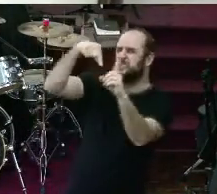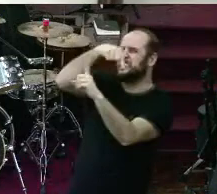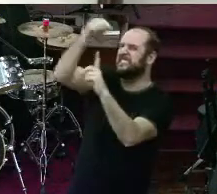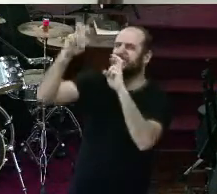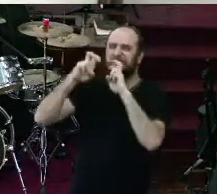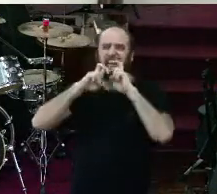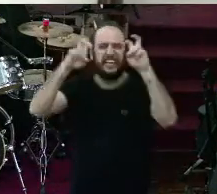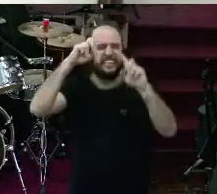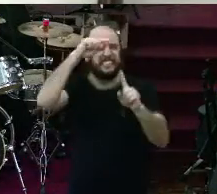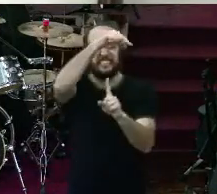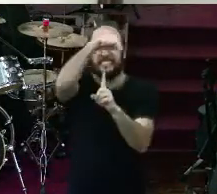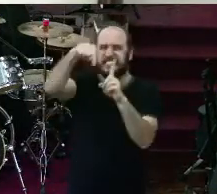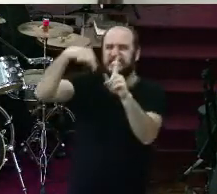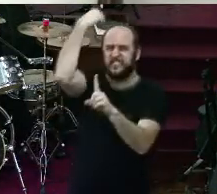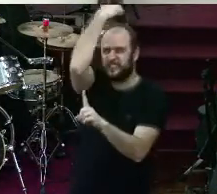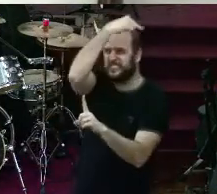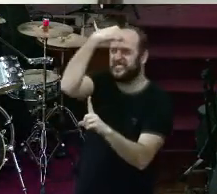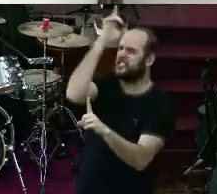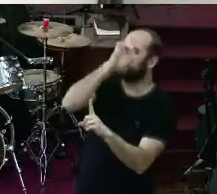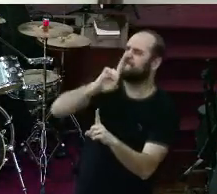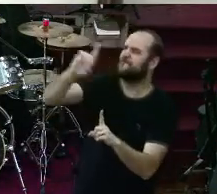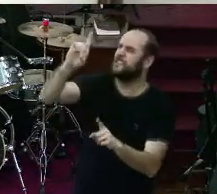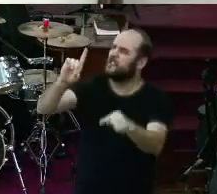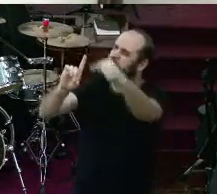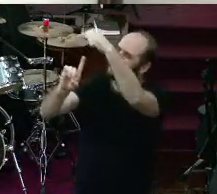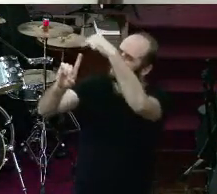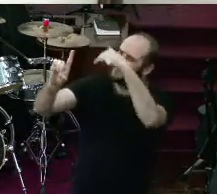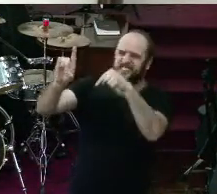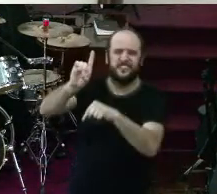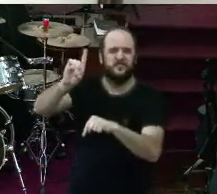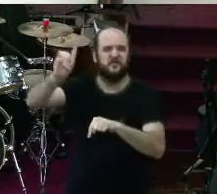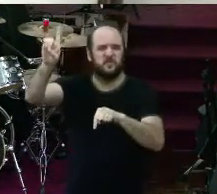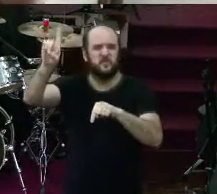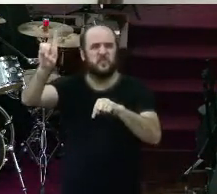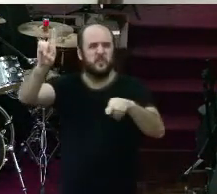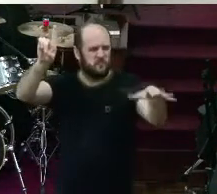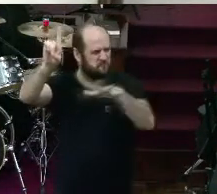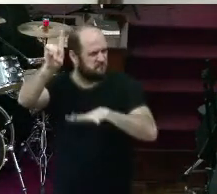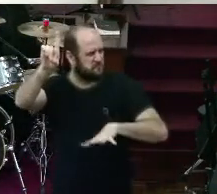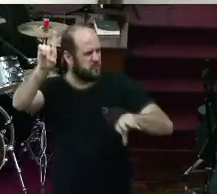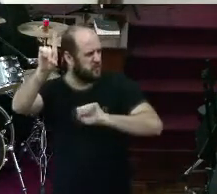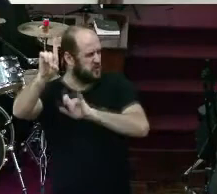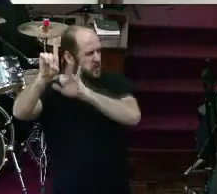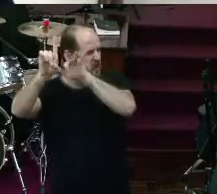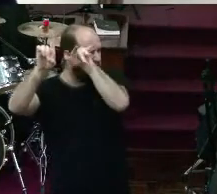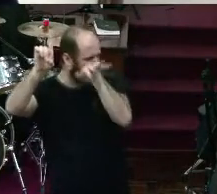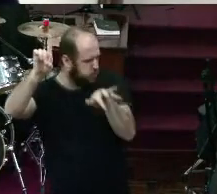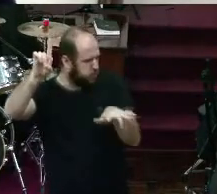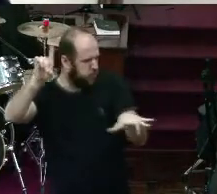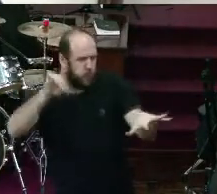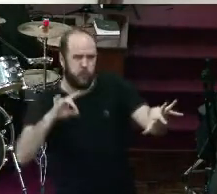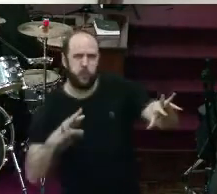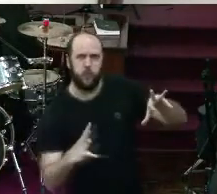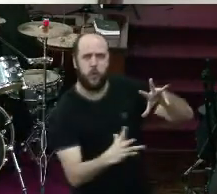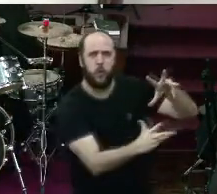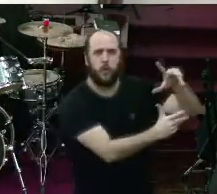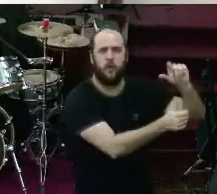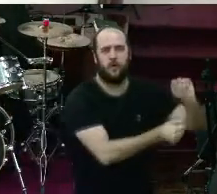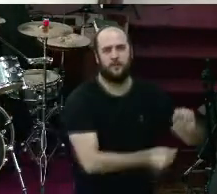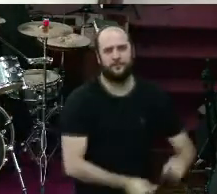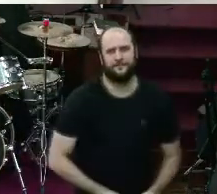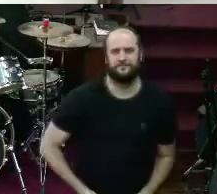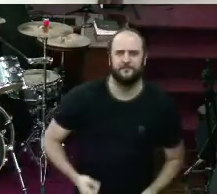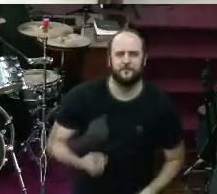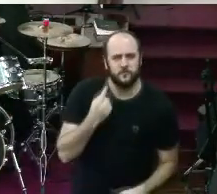Santo, Santo é o Senhor dos exércitos, toda a terra está cheia da sua glória. Não duvide.